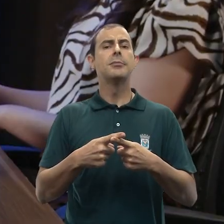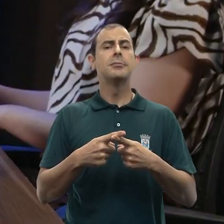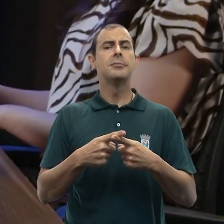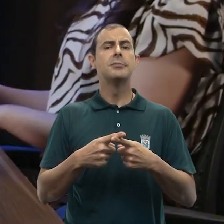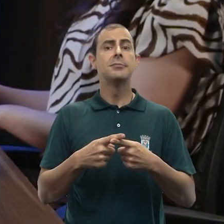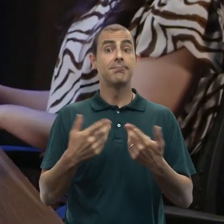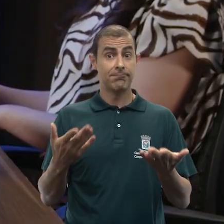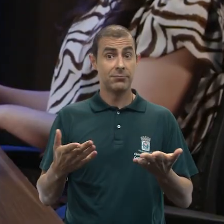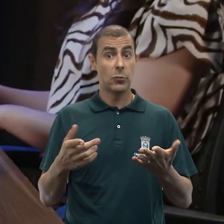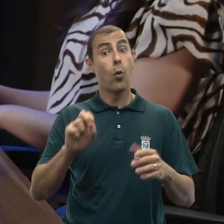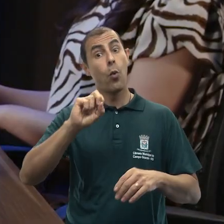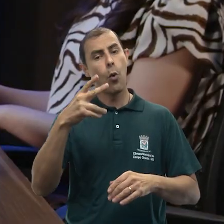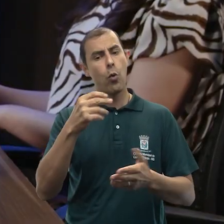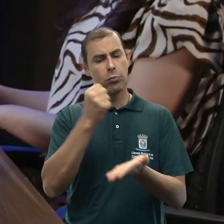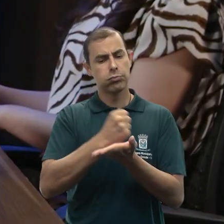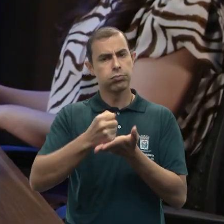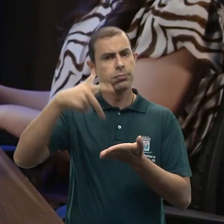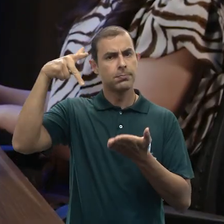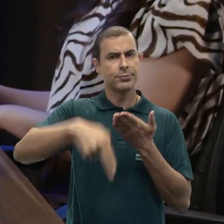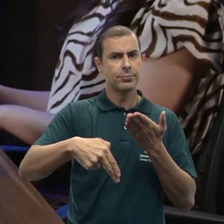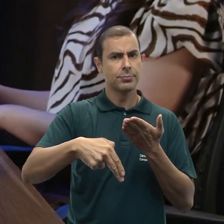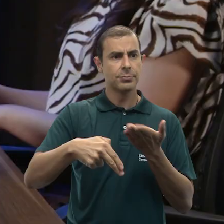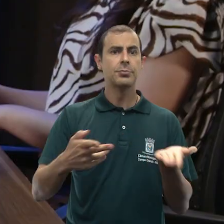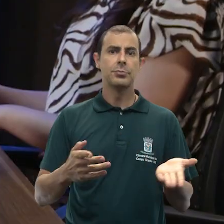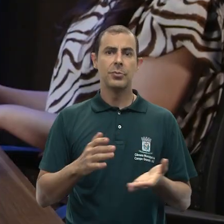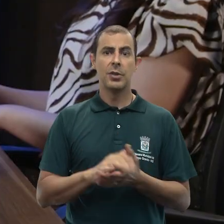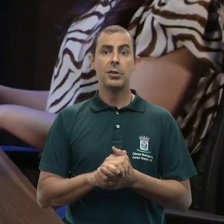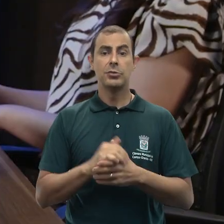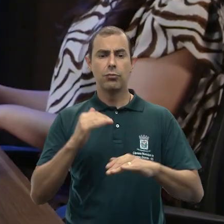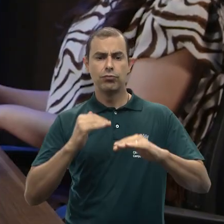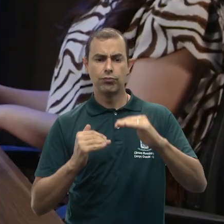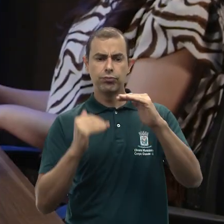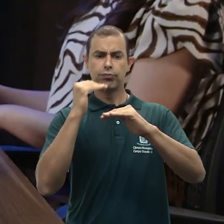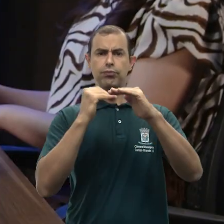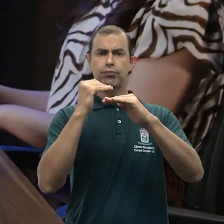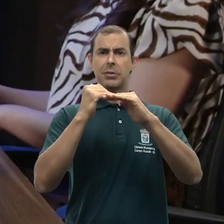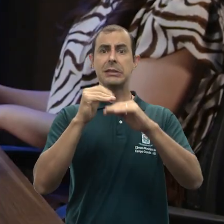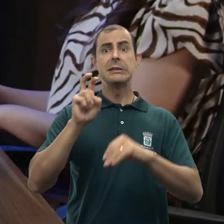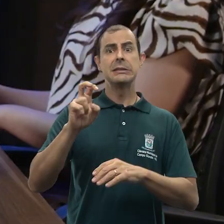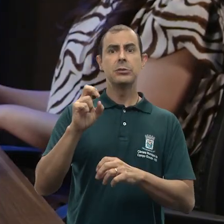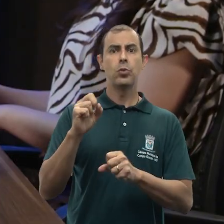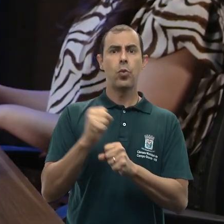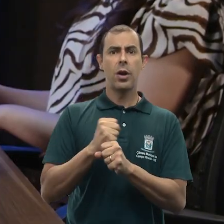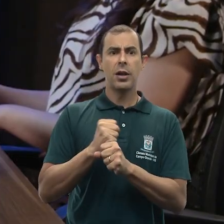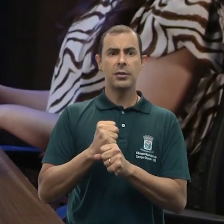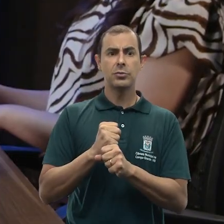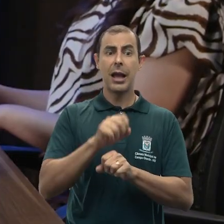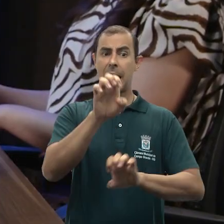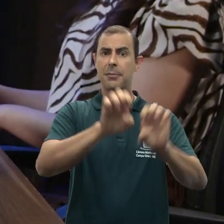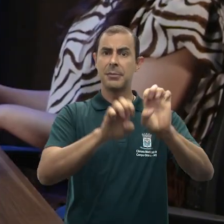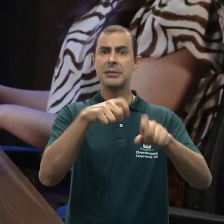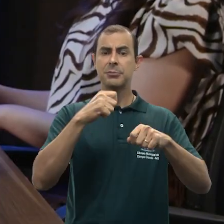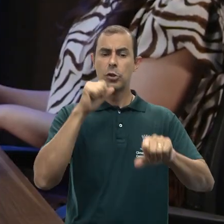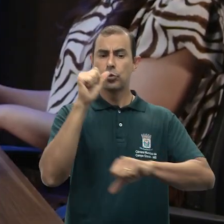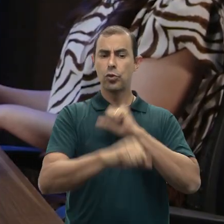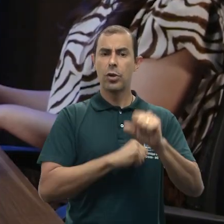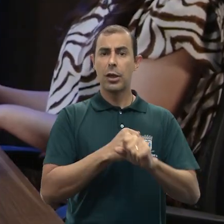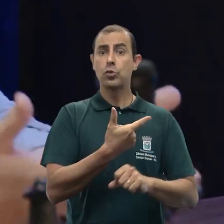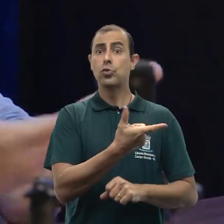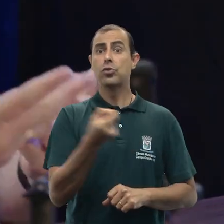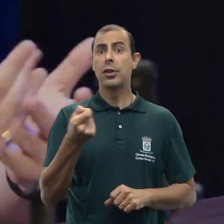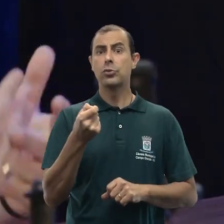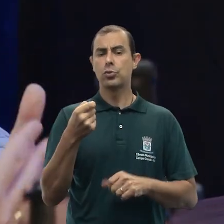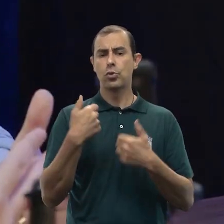Então, para equalizar e voltar para a média de 5 anos, Hoje a empresa tem que trocar 200 novos